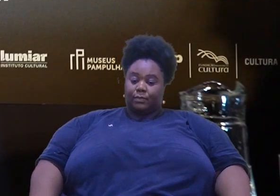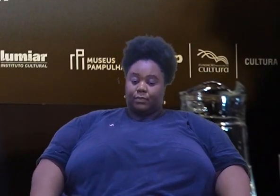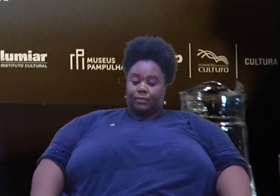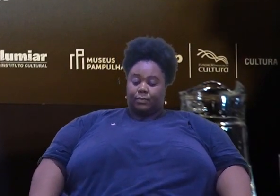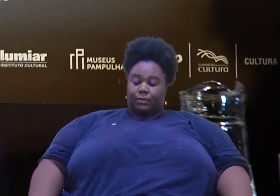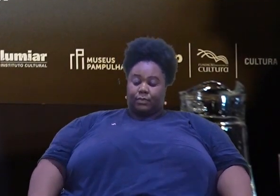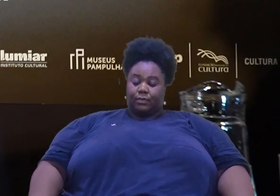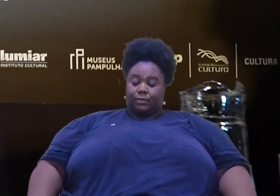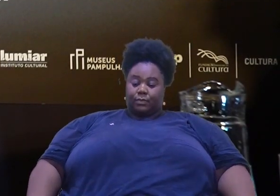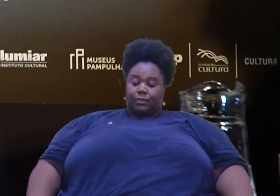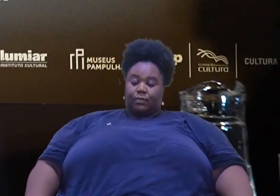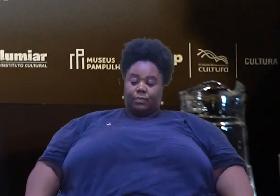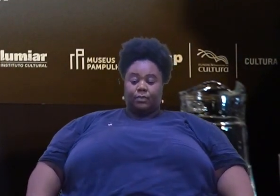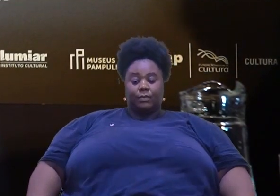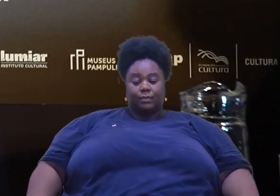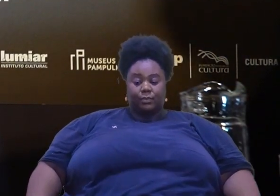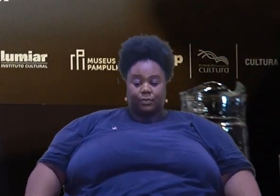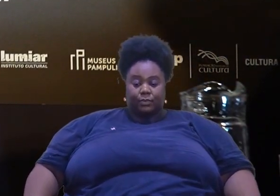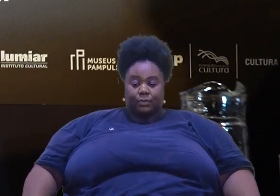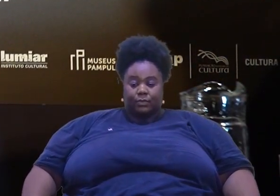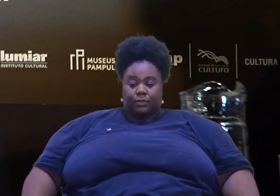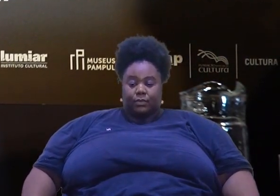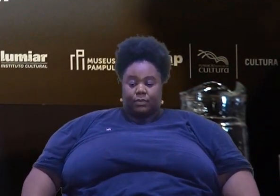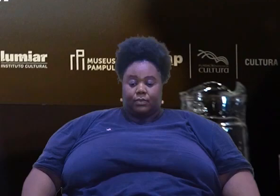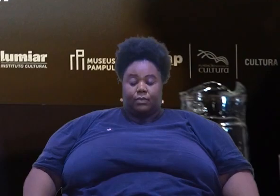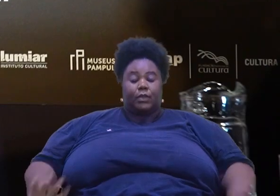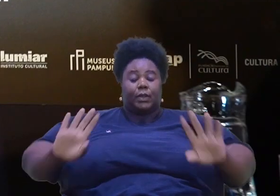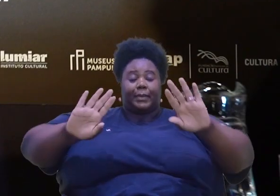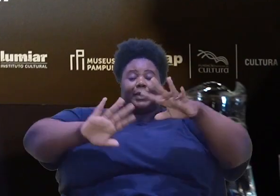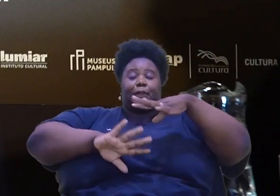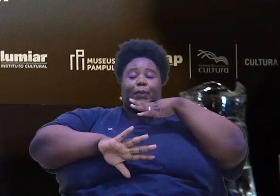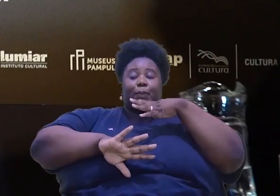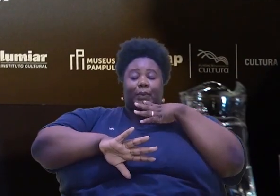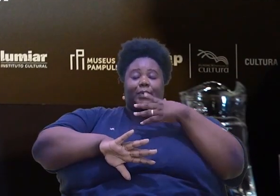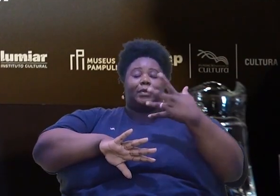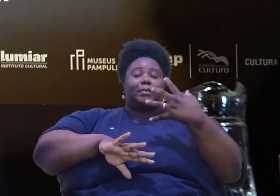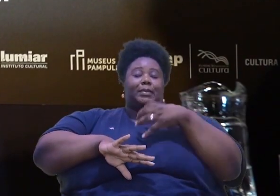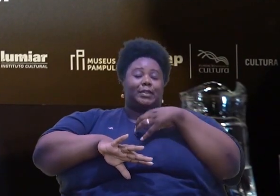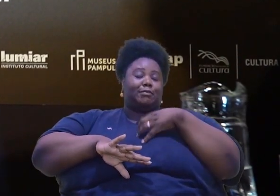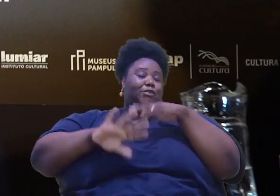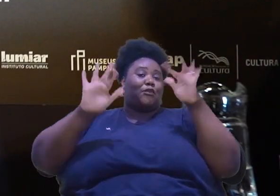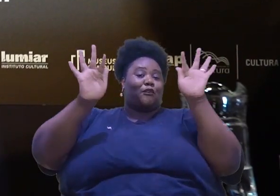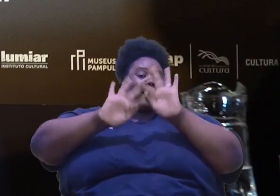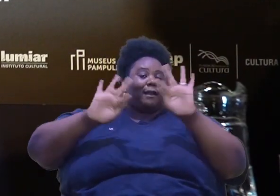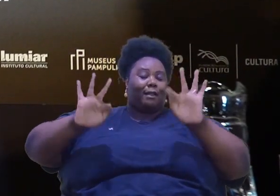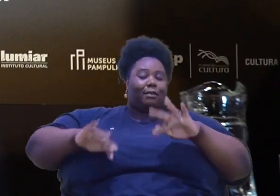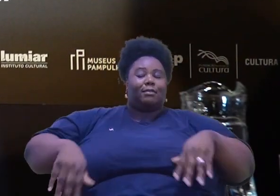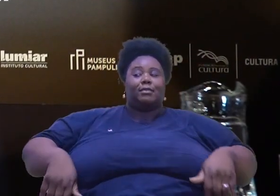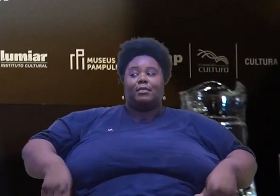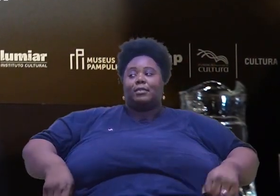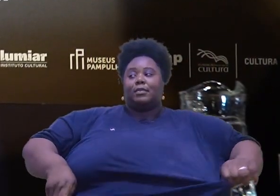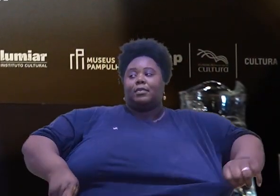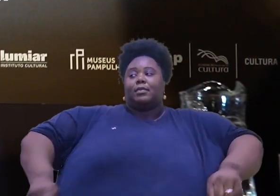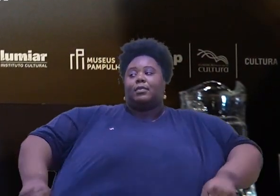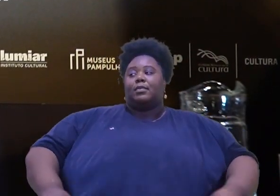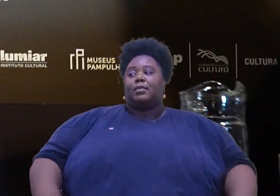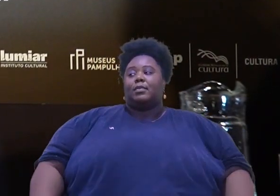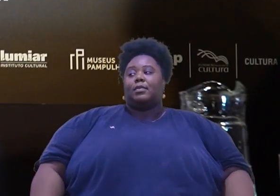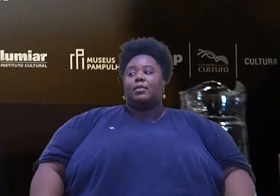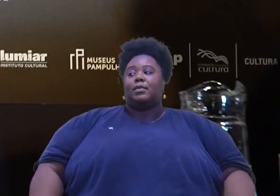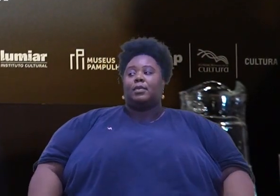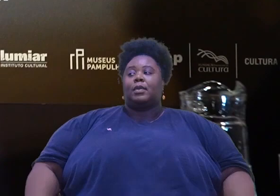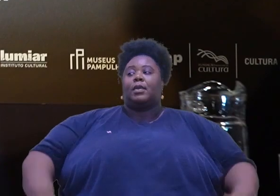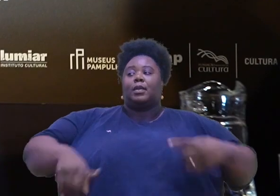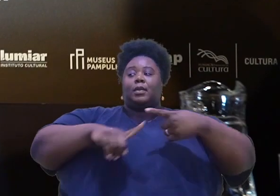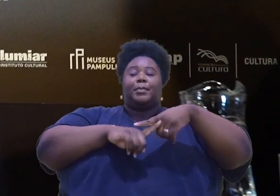esse reconhecimento, e, aliás, eu fico outro motivo da minha mitideza, né? Porque estão me